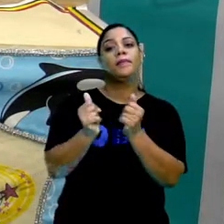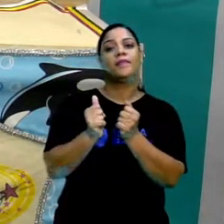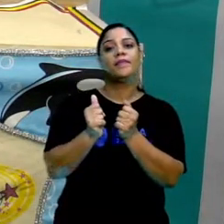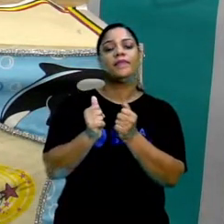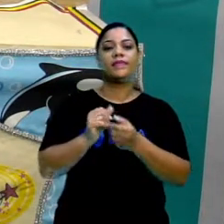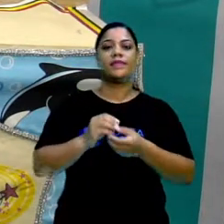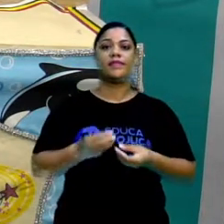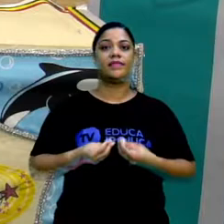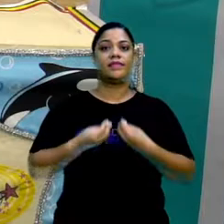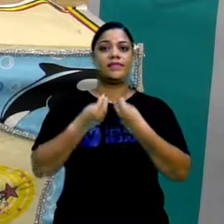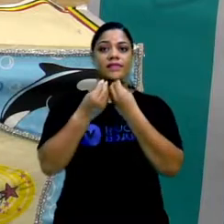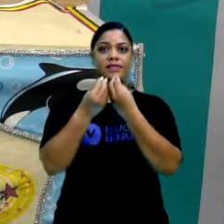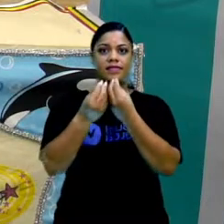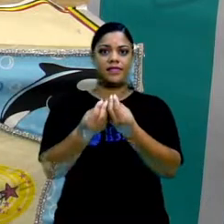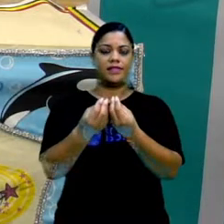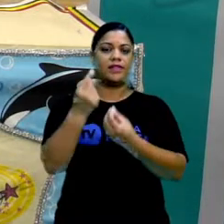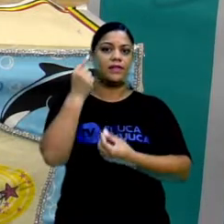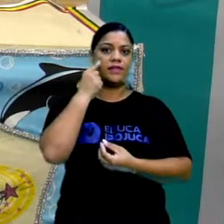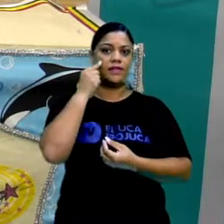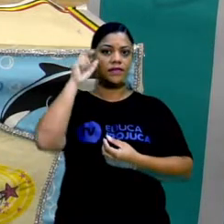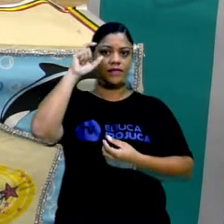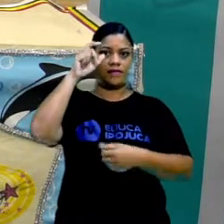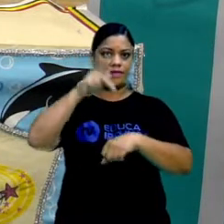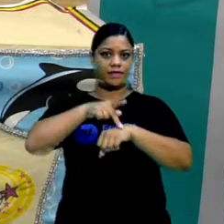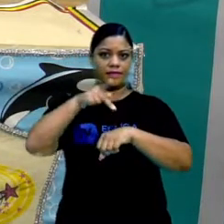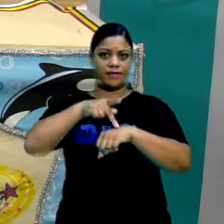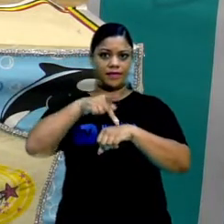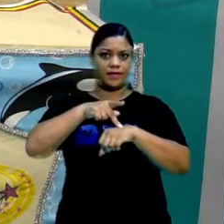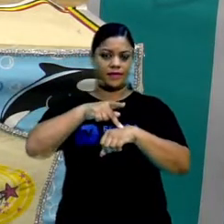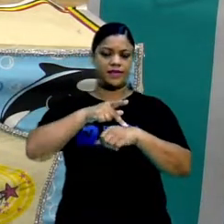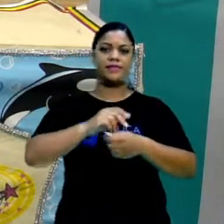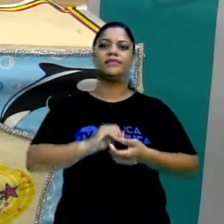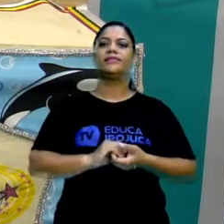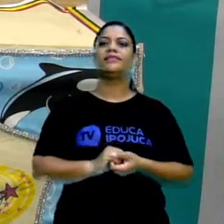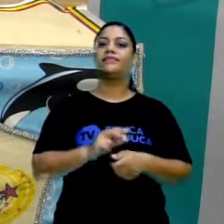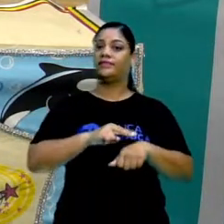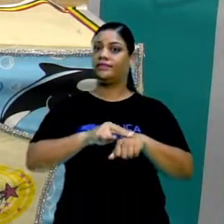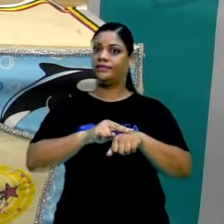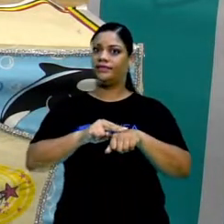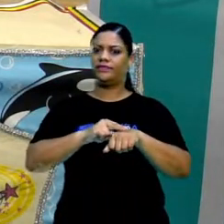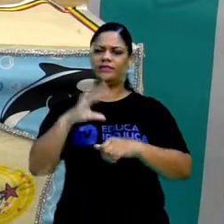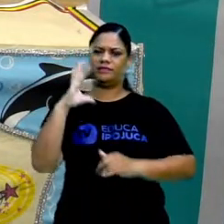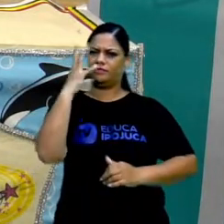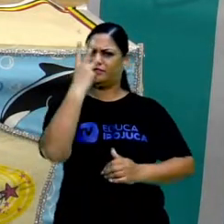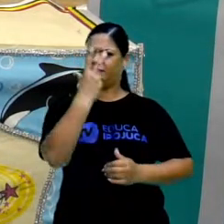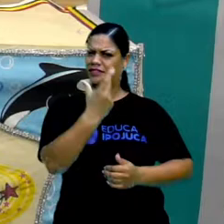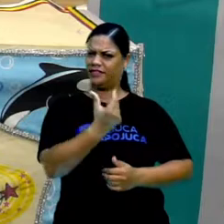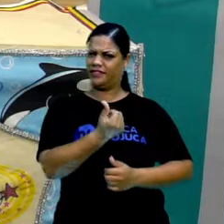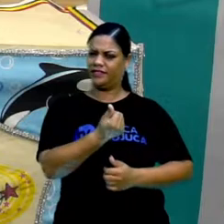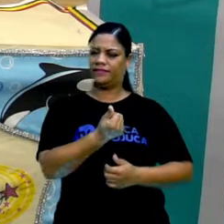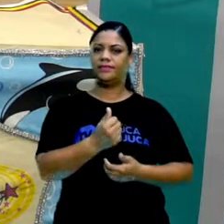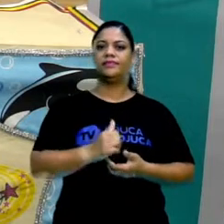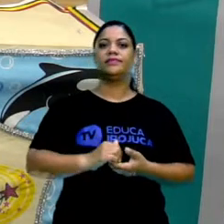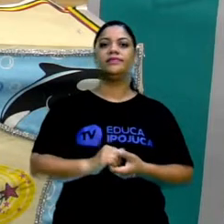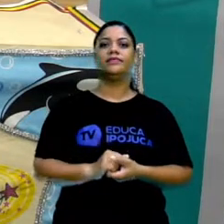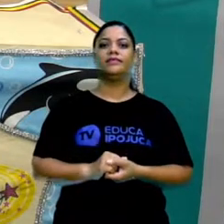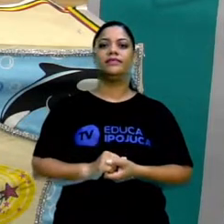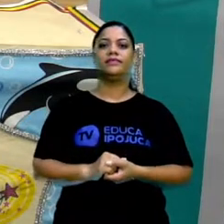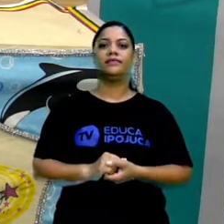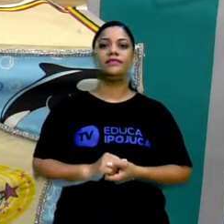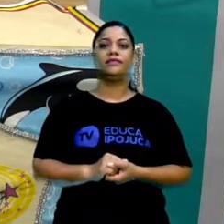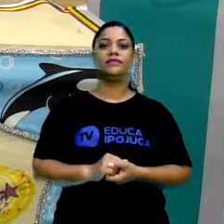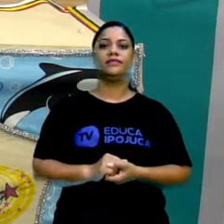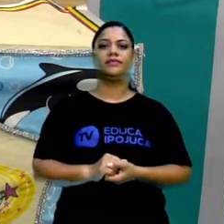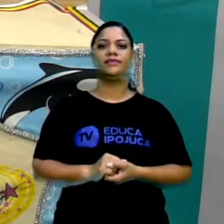ela levar um dos seus olhos, que era de esmeralda, lindos olhos do príncipe. Tirar